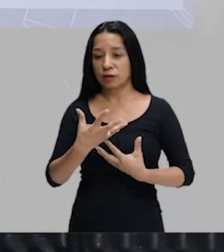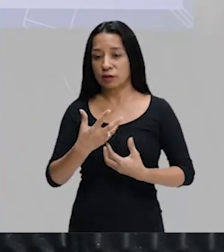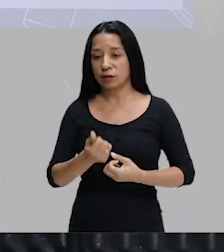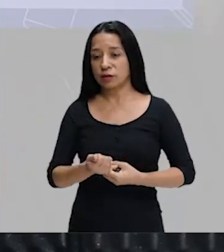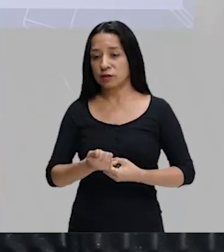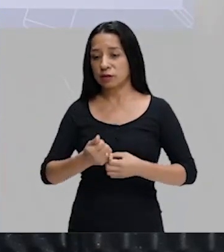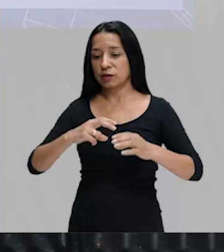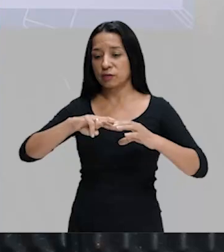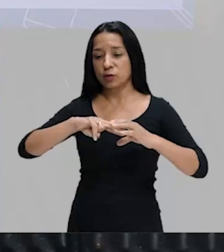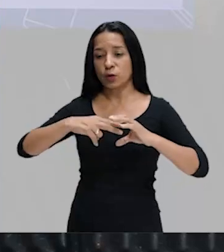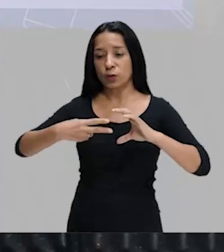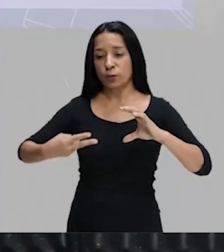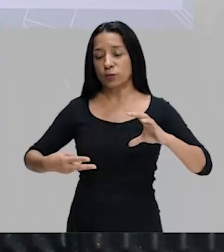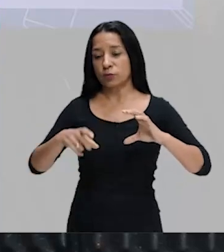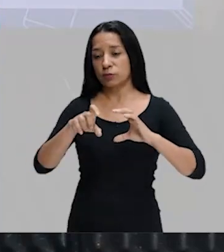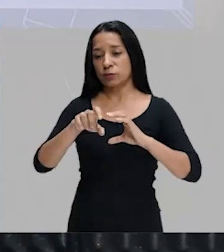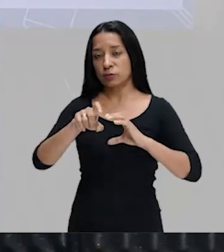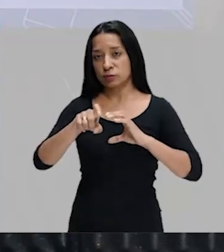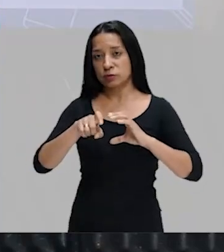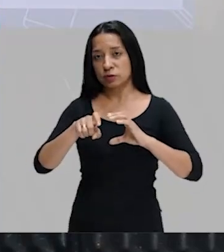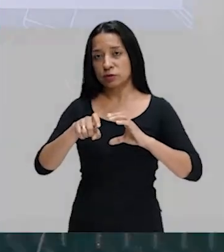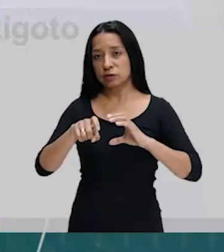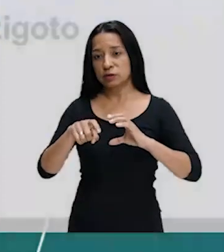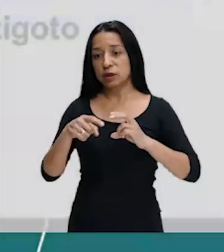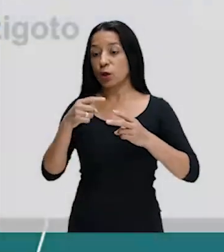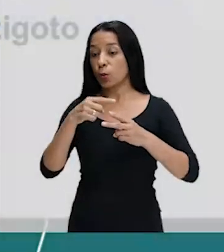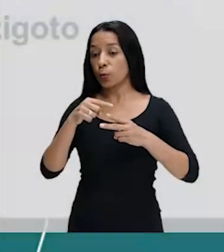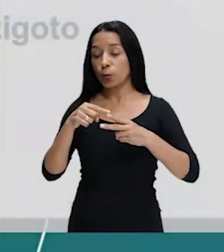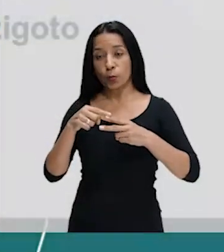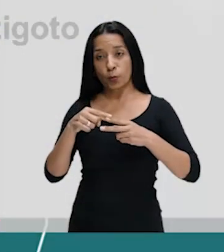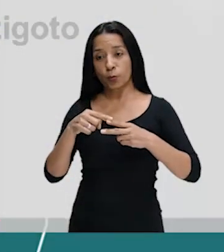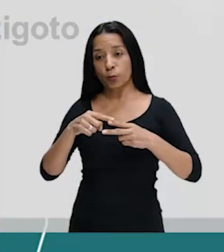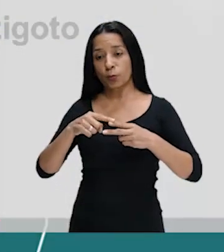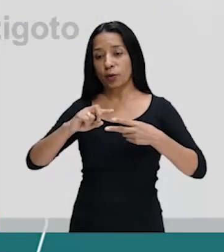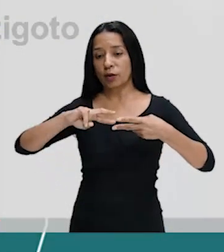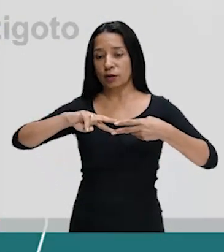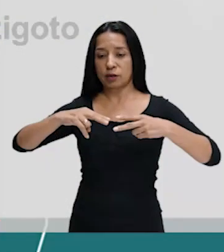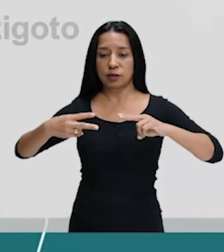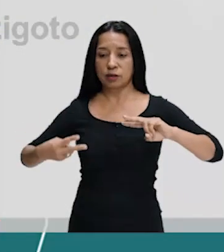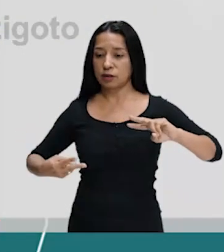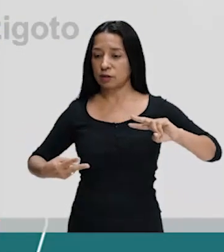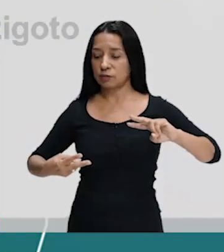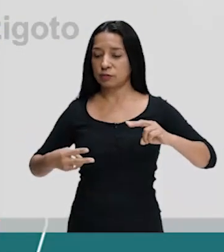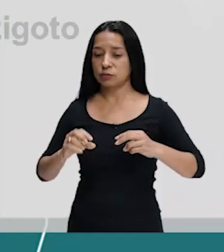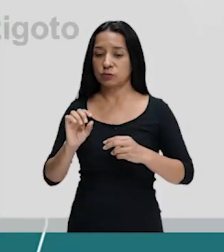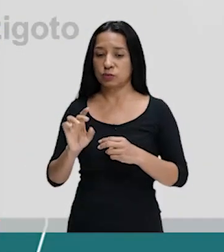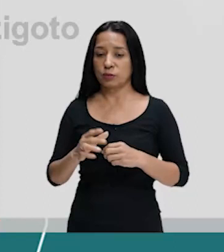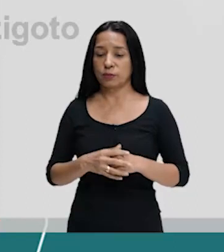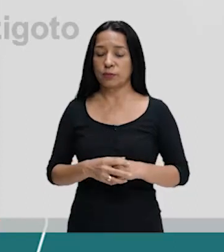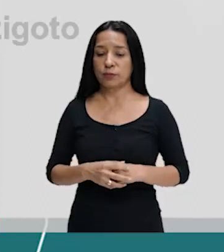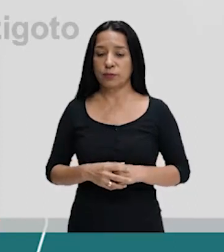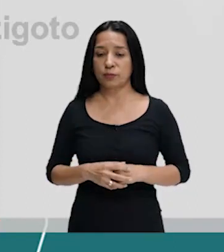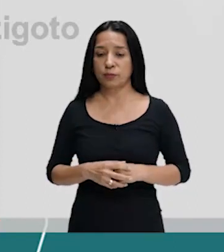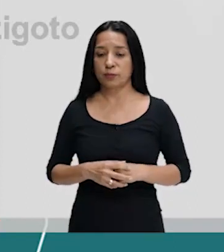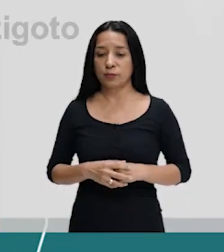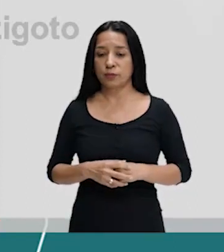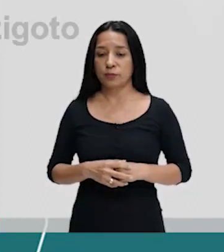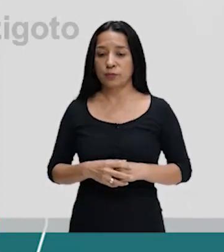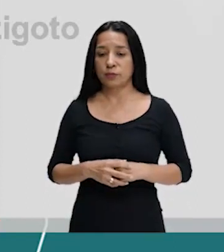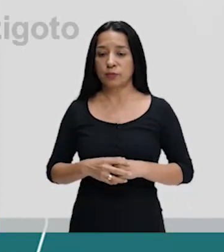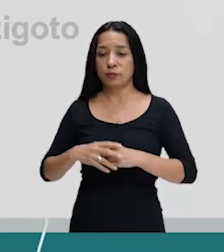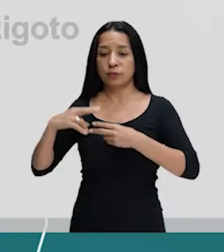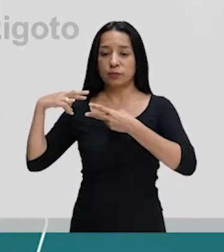X. Então, ele só vai ter uma das versões do alelo. Tá? Esse caso é que a gente chama de